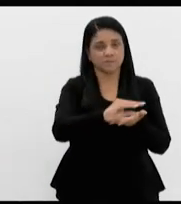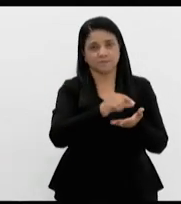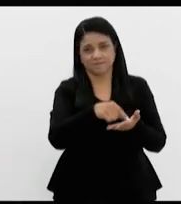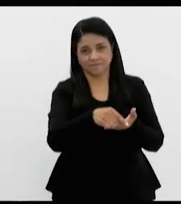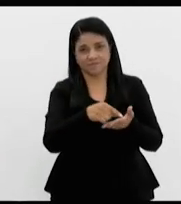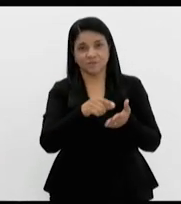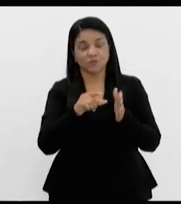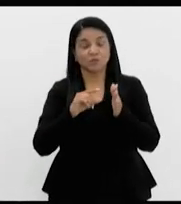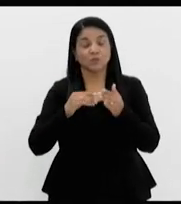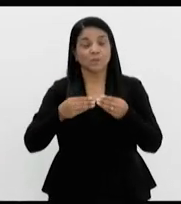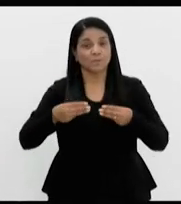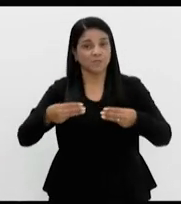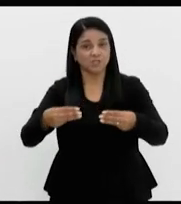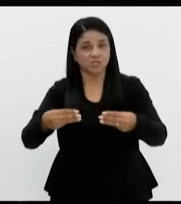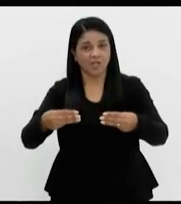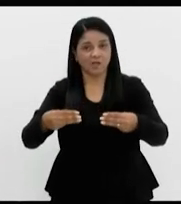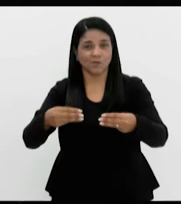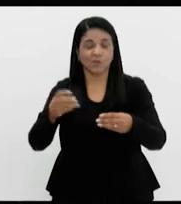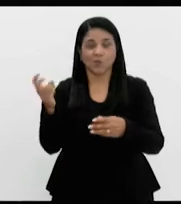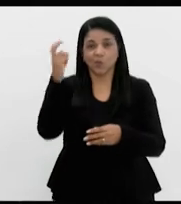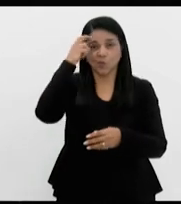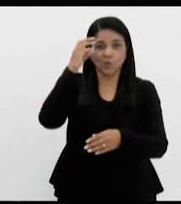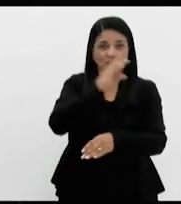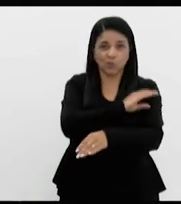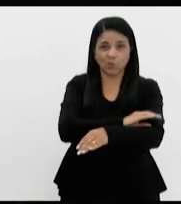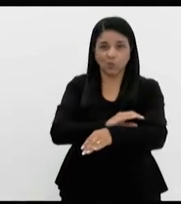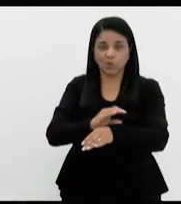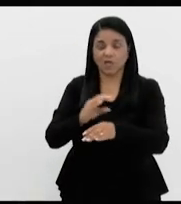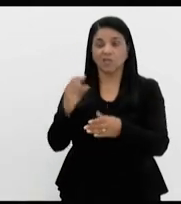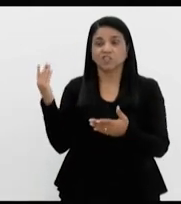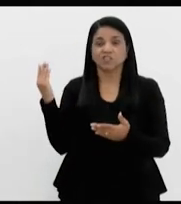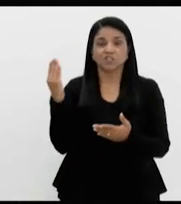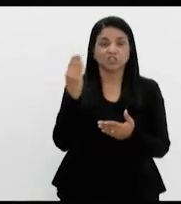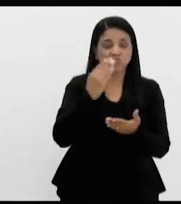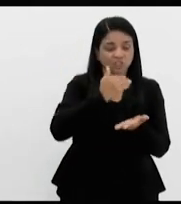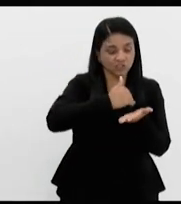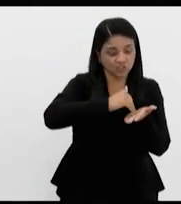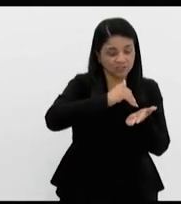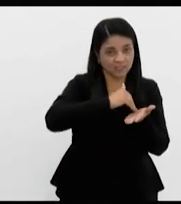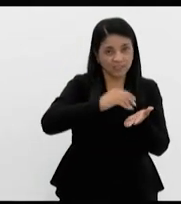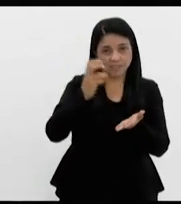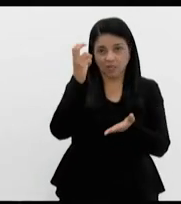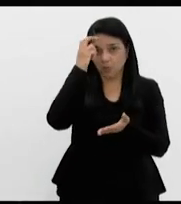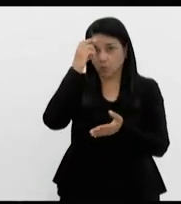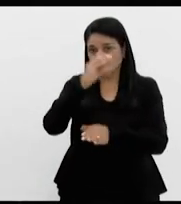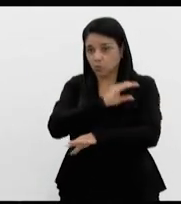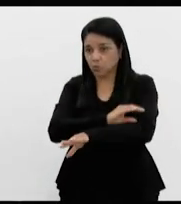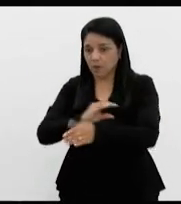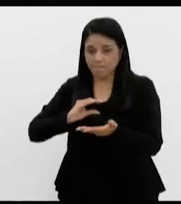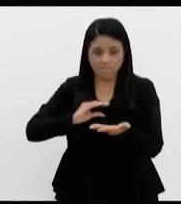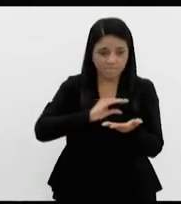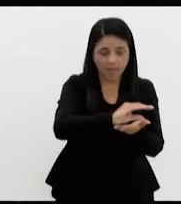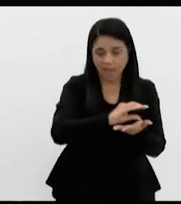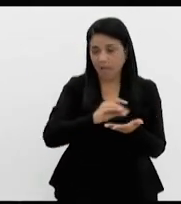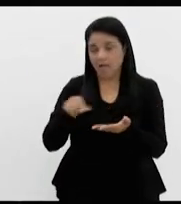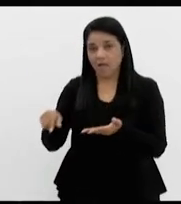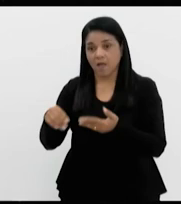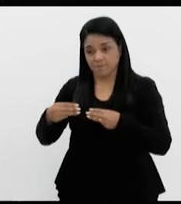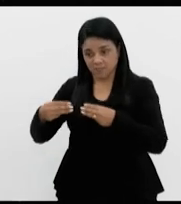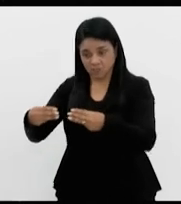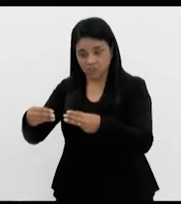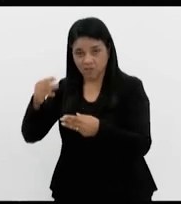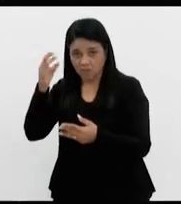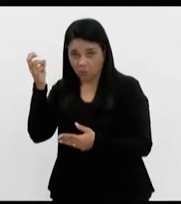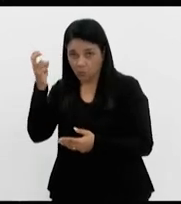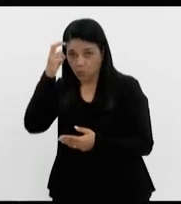Cultura direto para a Secretaria de Estado de Cultura e distribuído para os